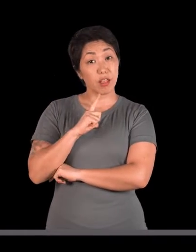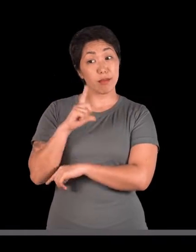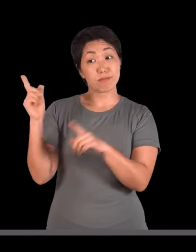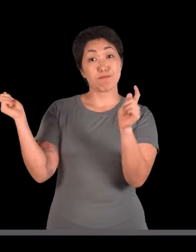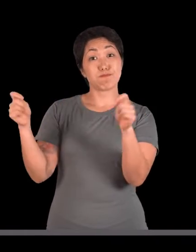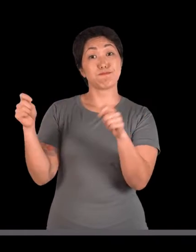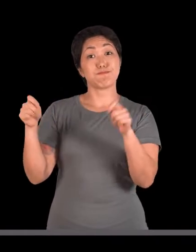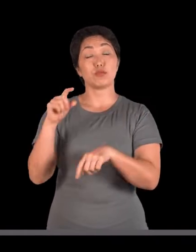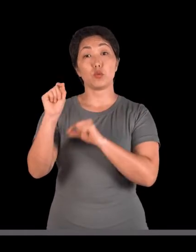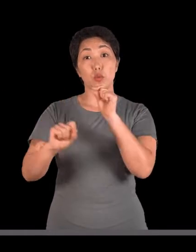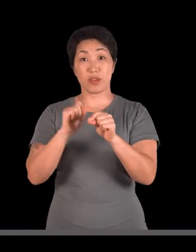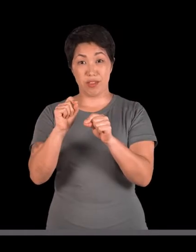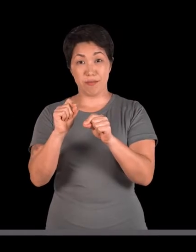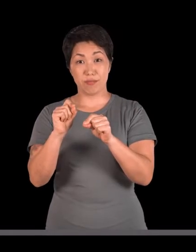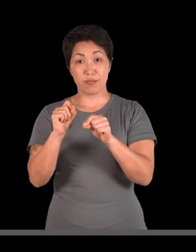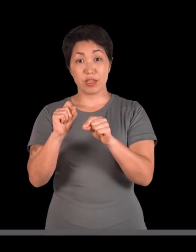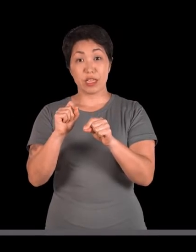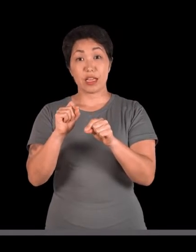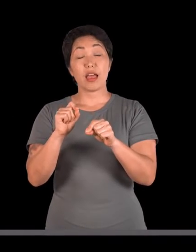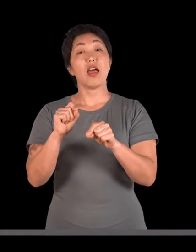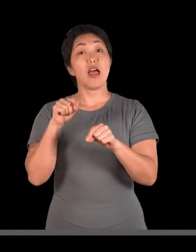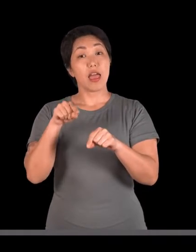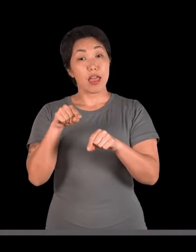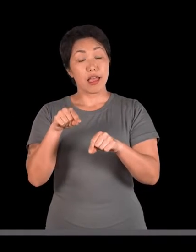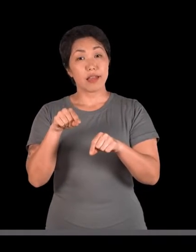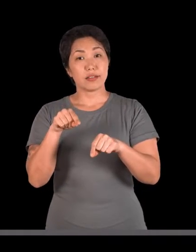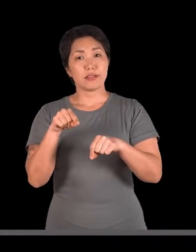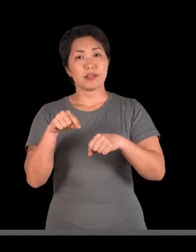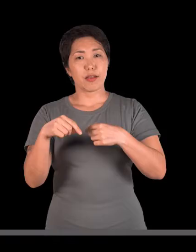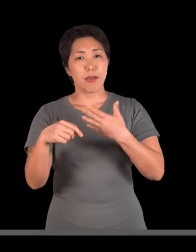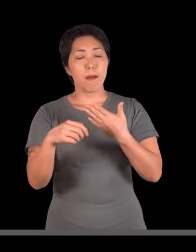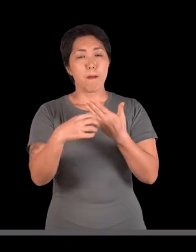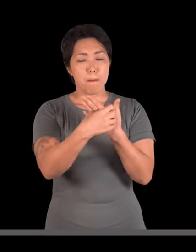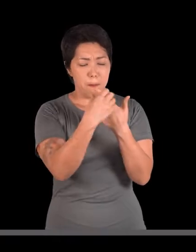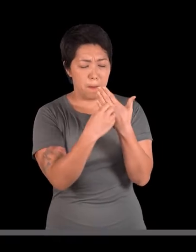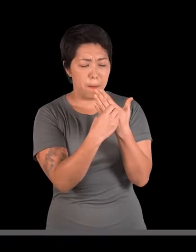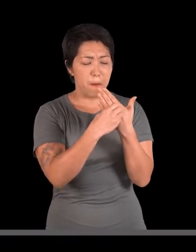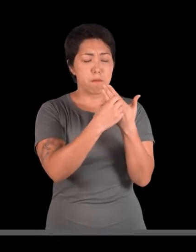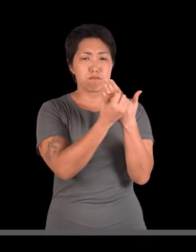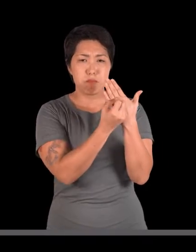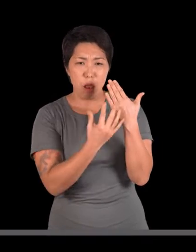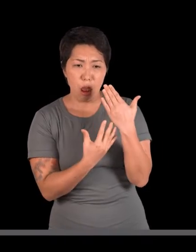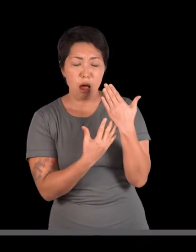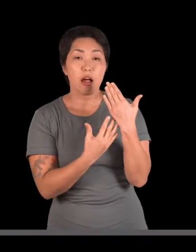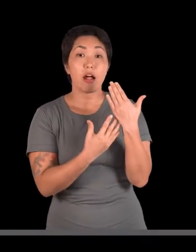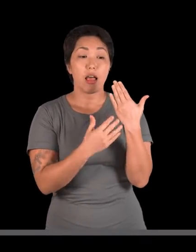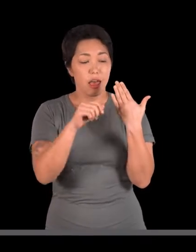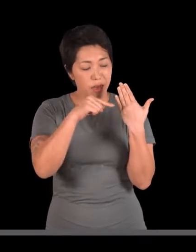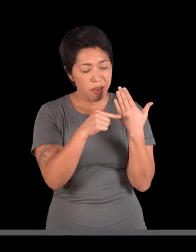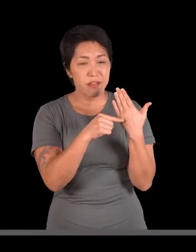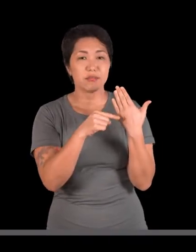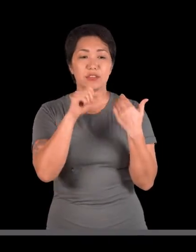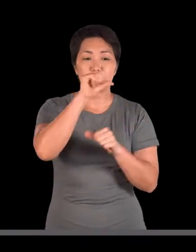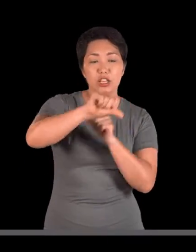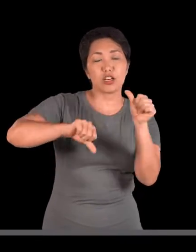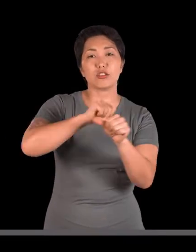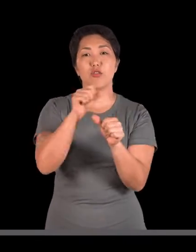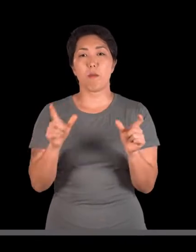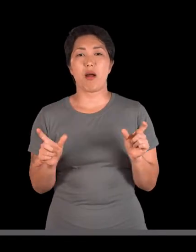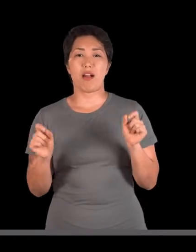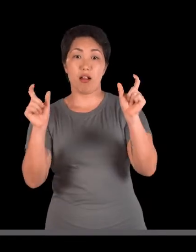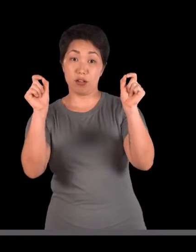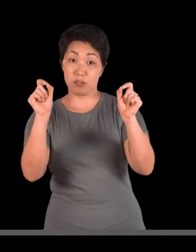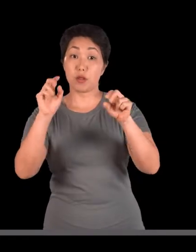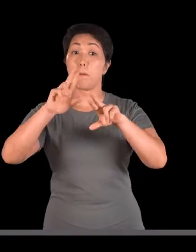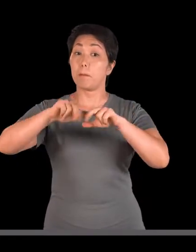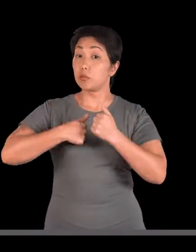alto potencial de que aquela lesão ela se torne um câncer. Daí a importância da vacinação contra